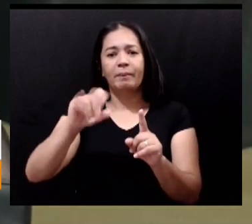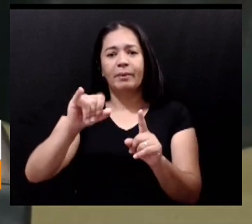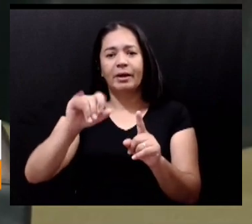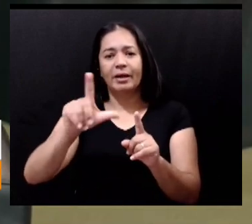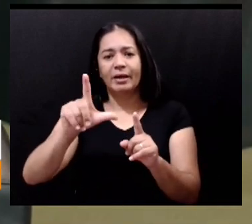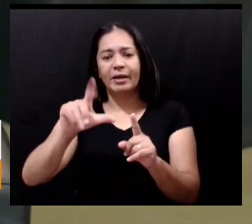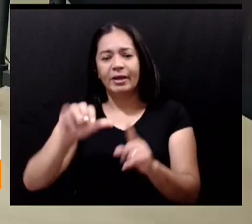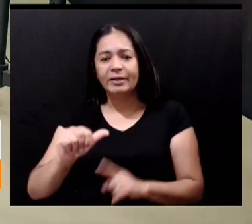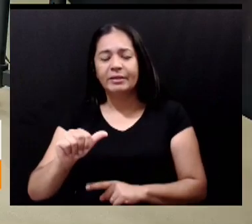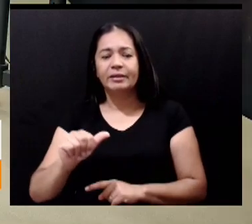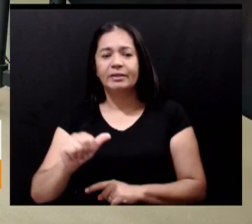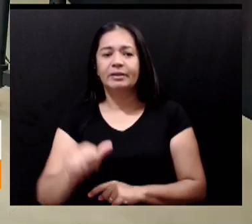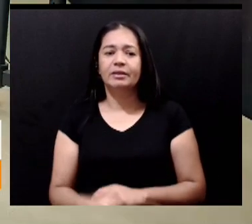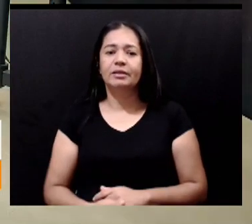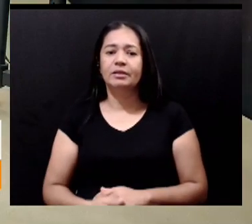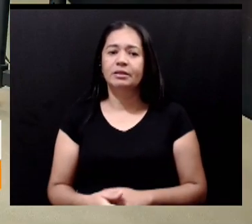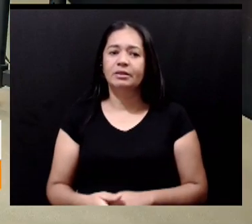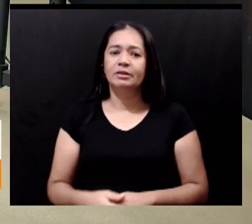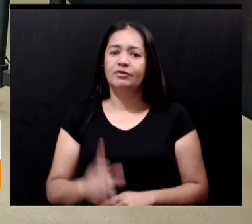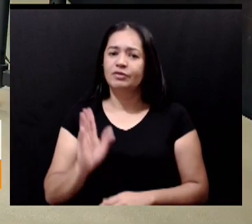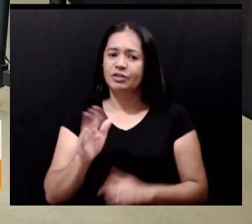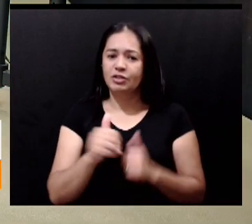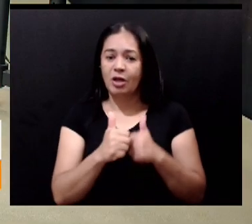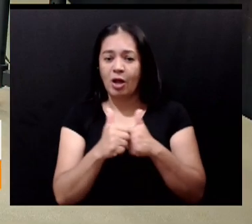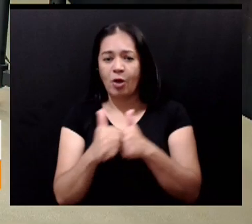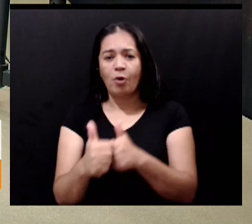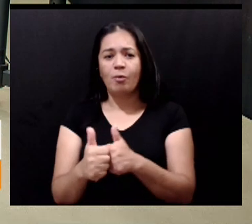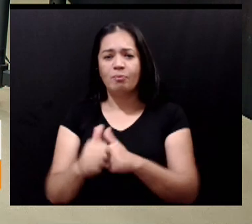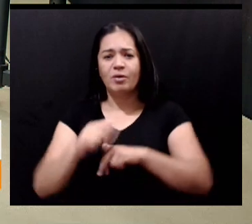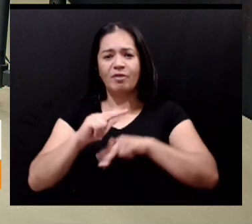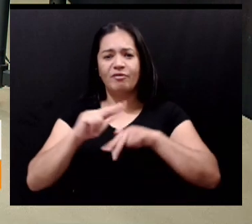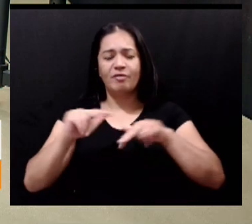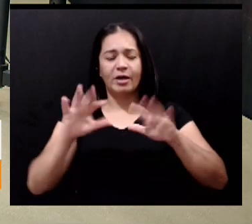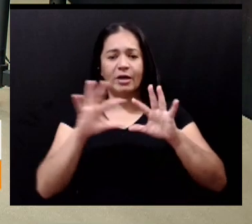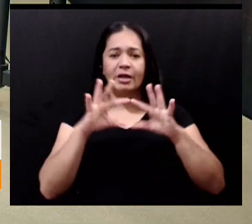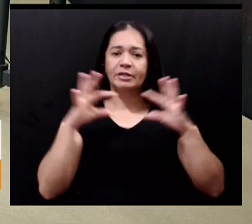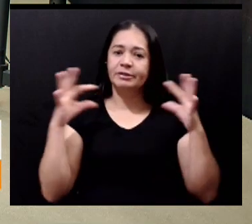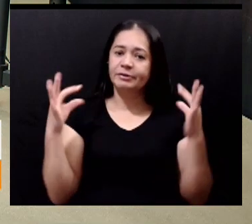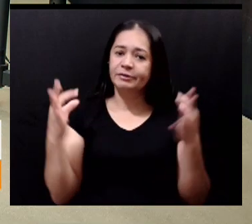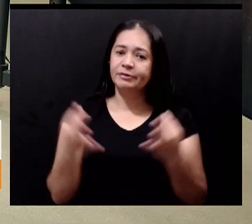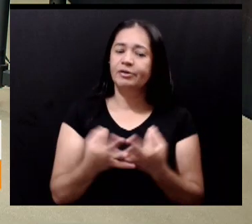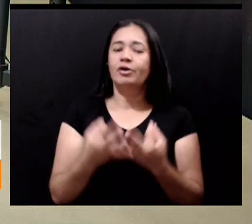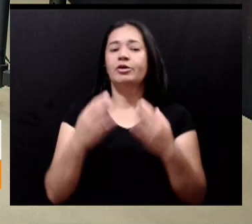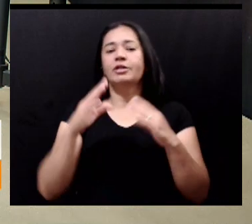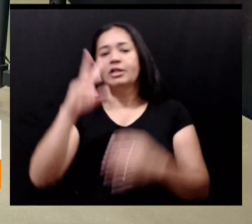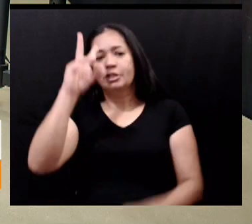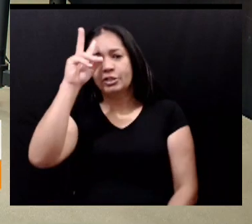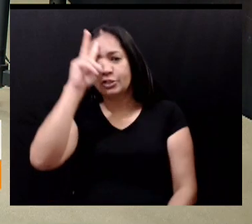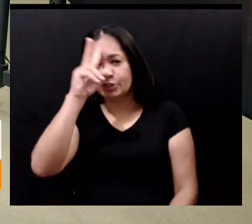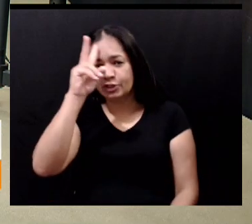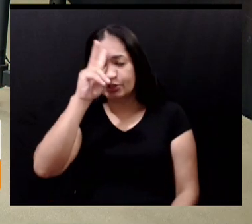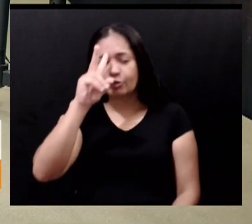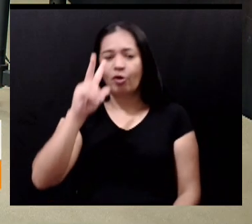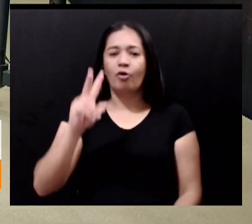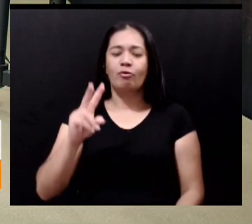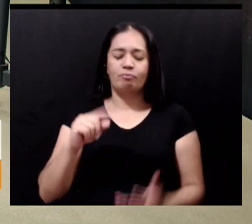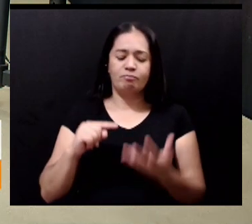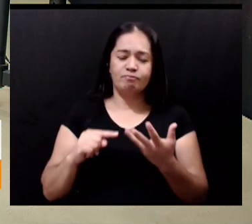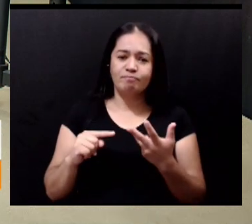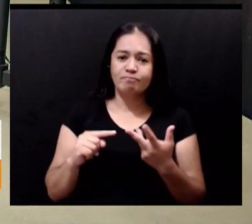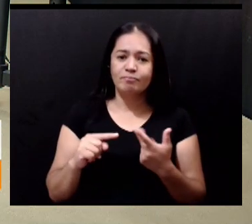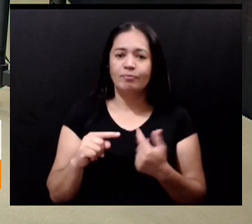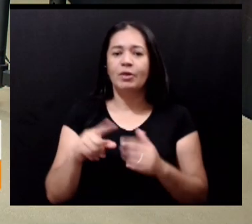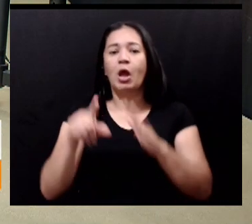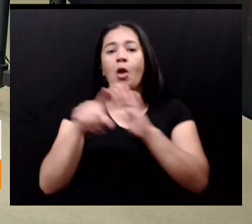tem acompanhado, né, Marília, várias famílias, várias histórias, várias situações. Aí eu pergunto para